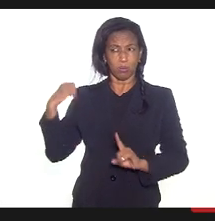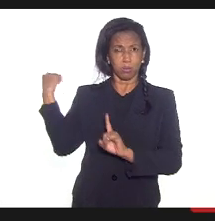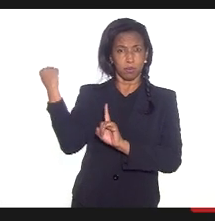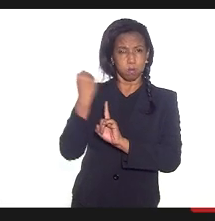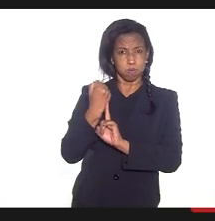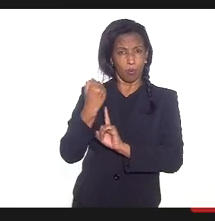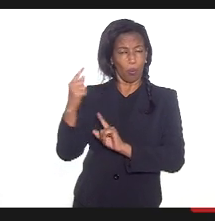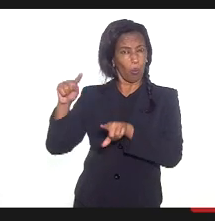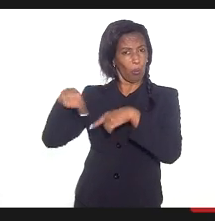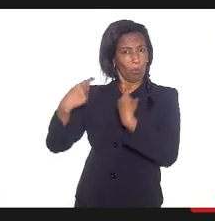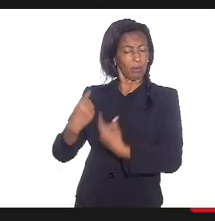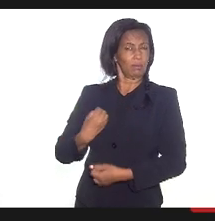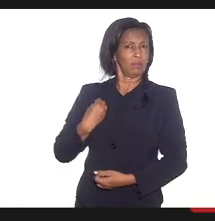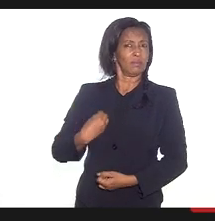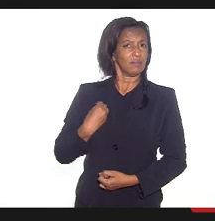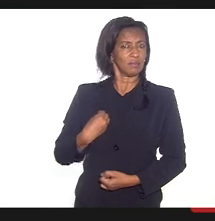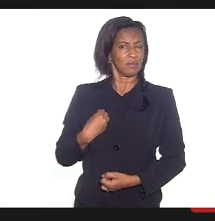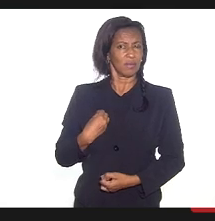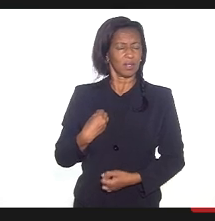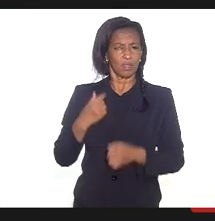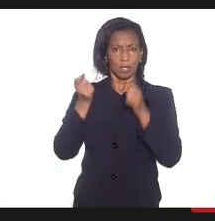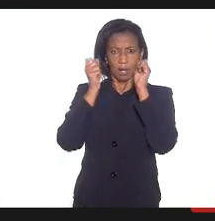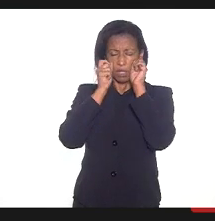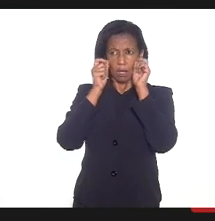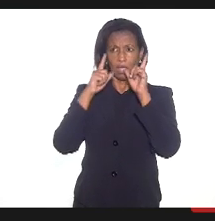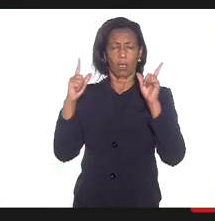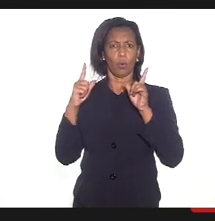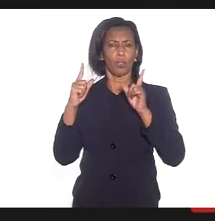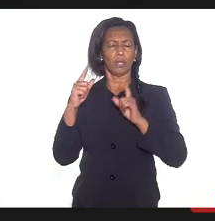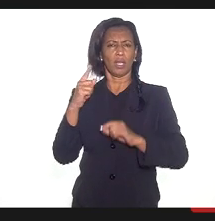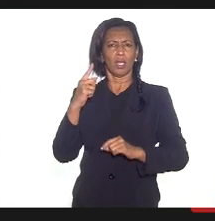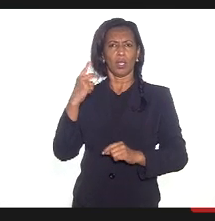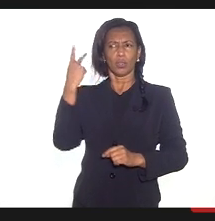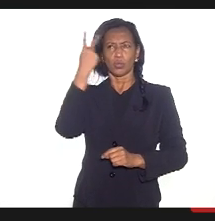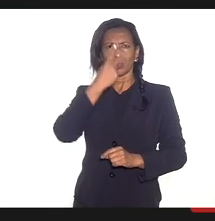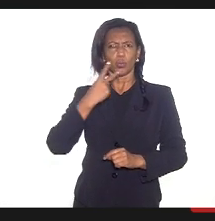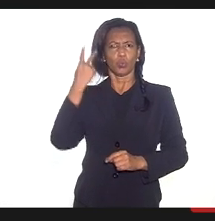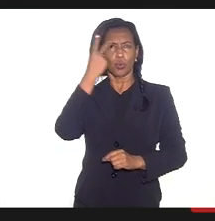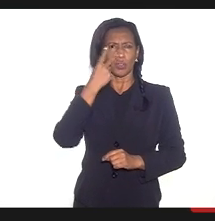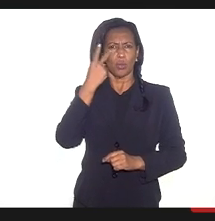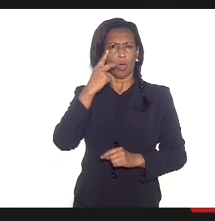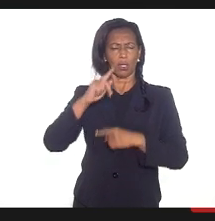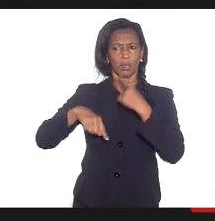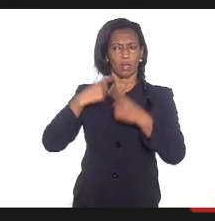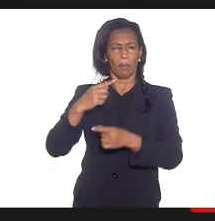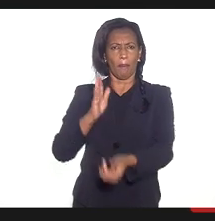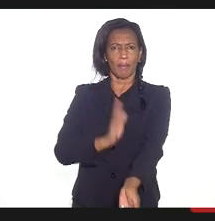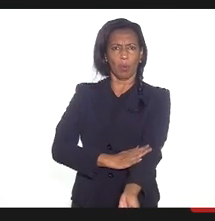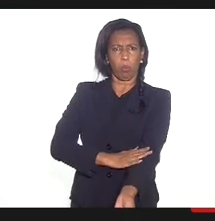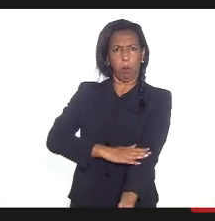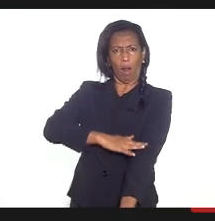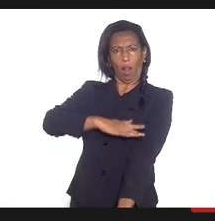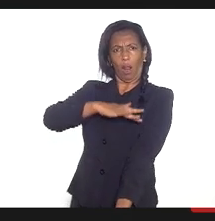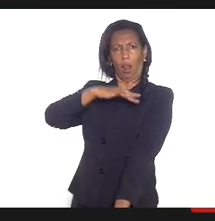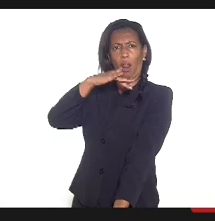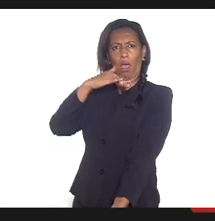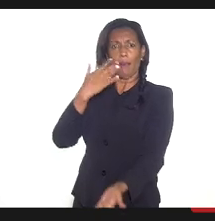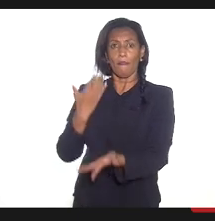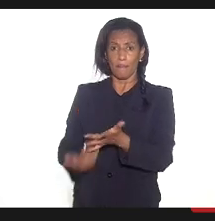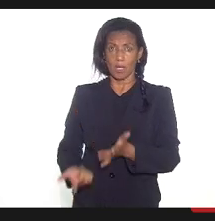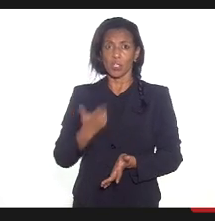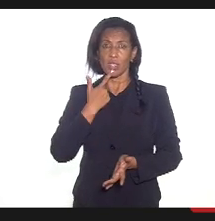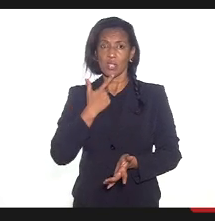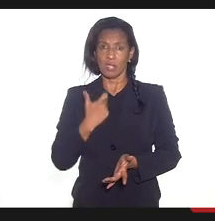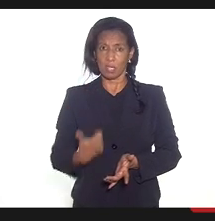feminicídio, eu acordei 2 horas depois com a pressão 17/11, né, porque eu perdi muito sangue,